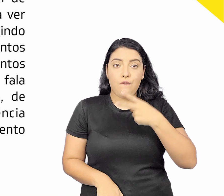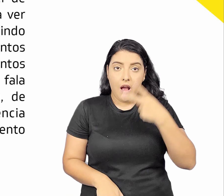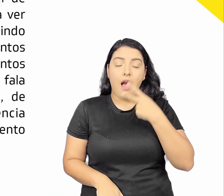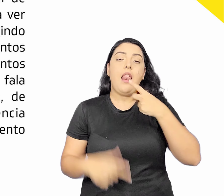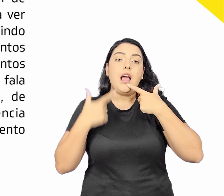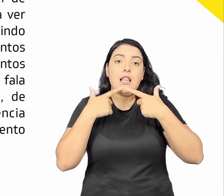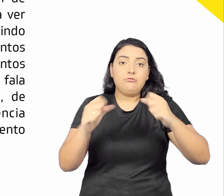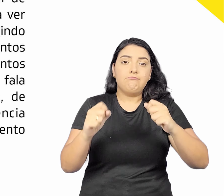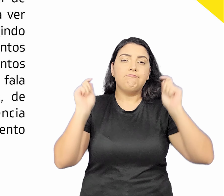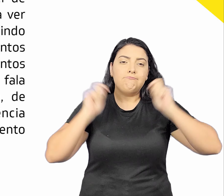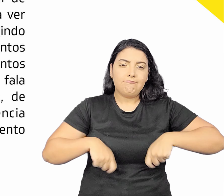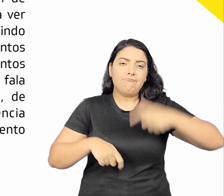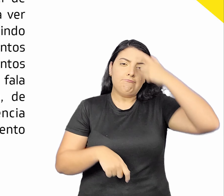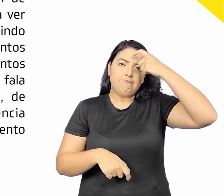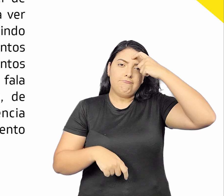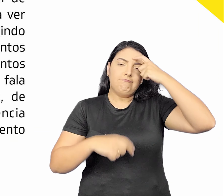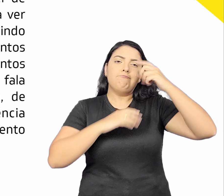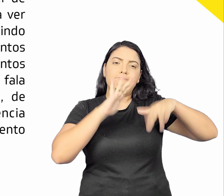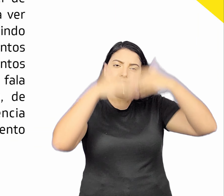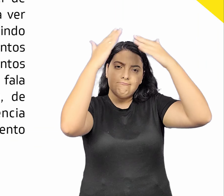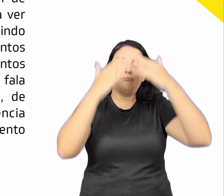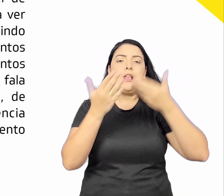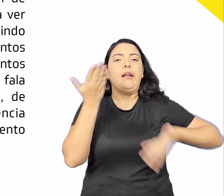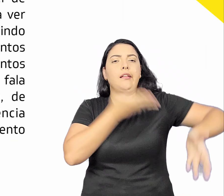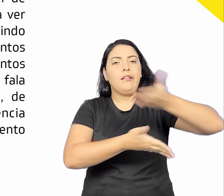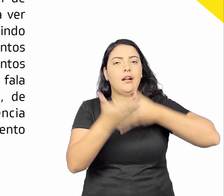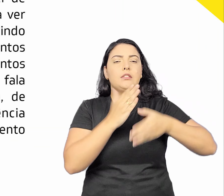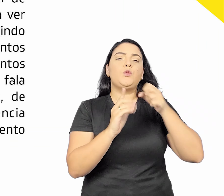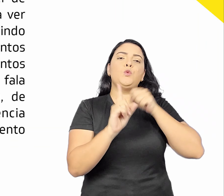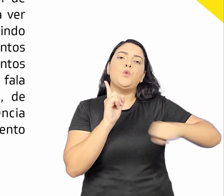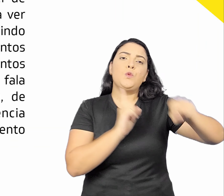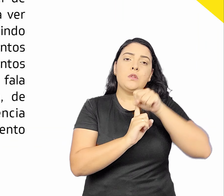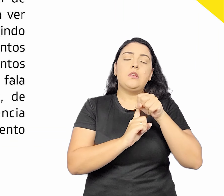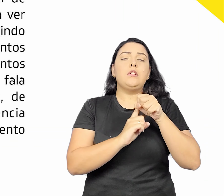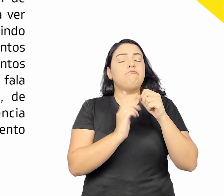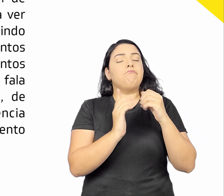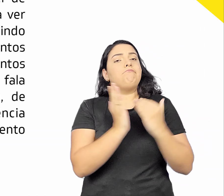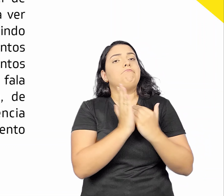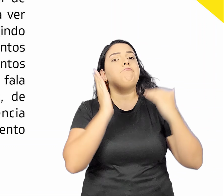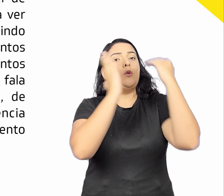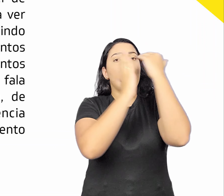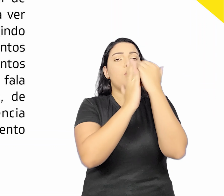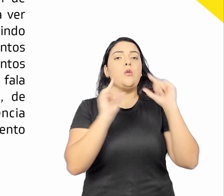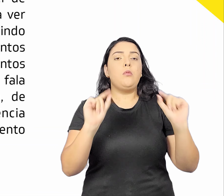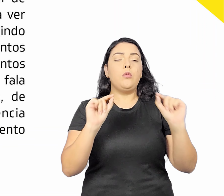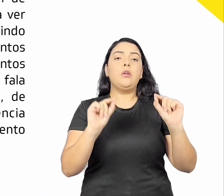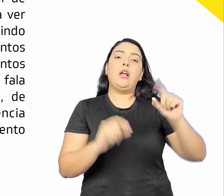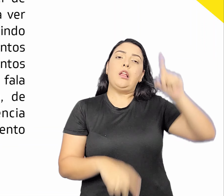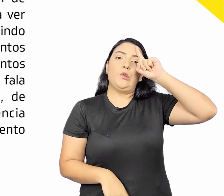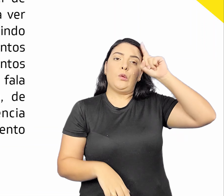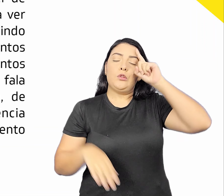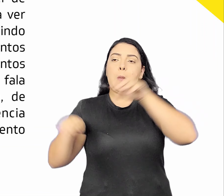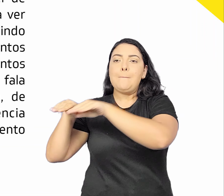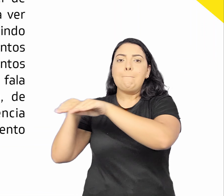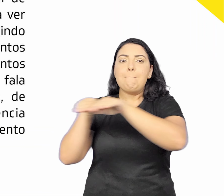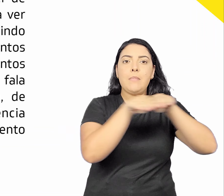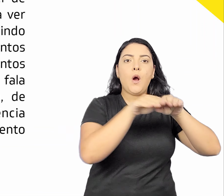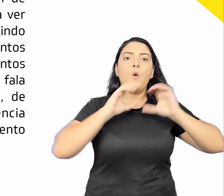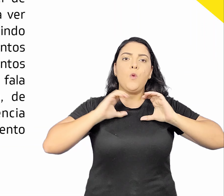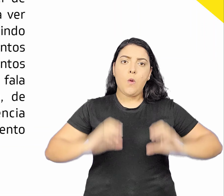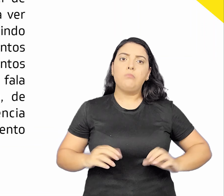linguagem De capacidade cognitiva De interação social E excessiva aderência a rotinas e padrões de